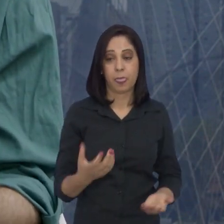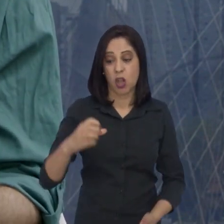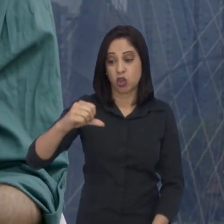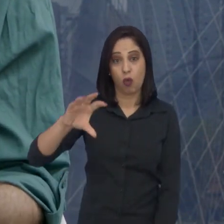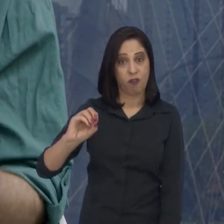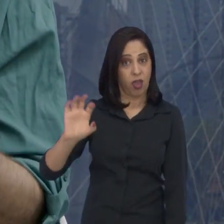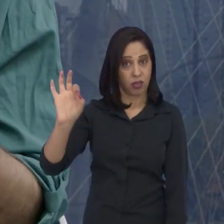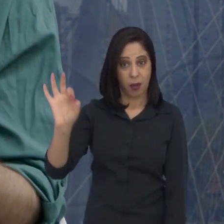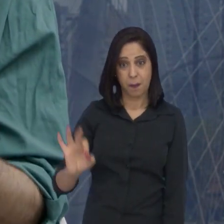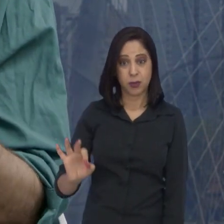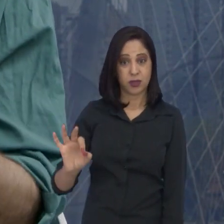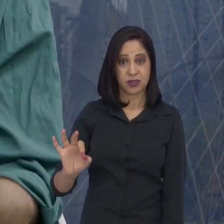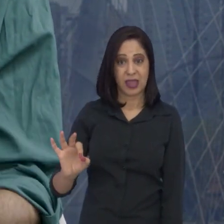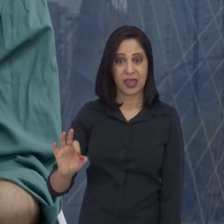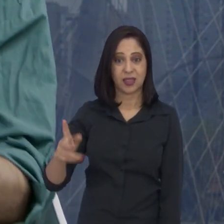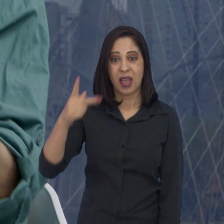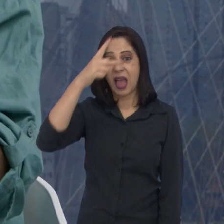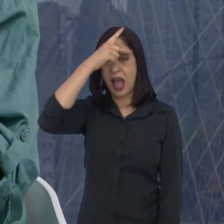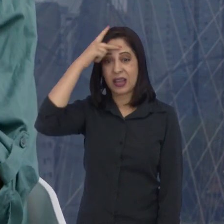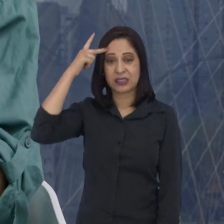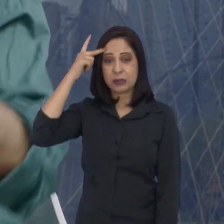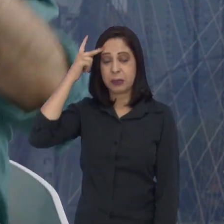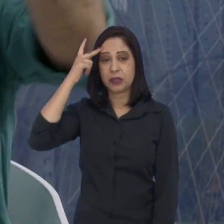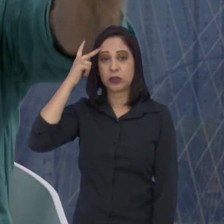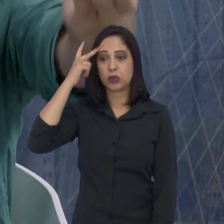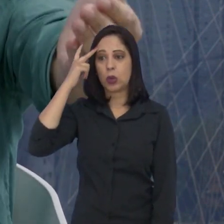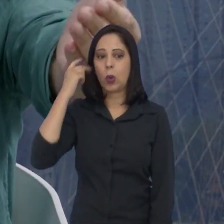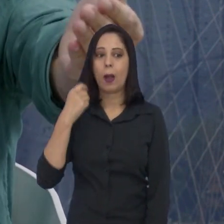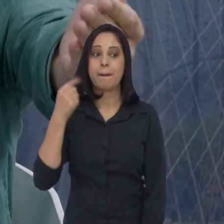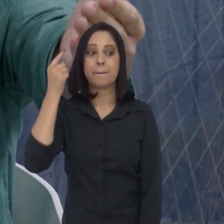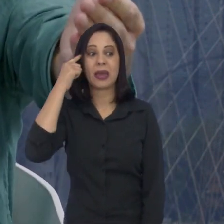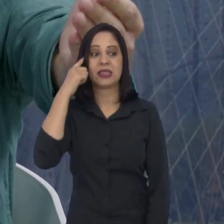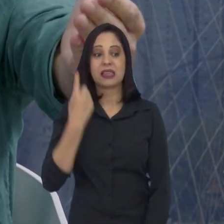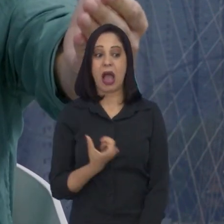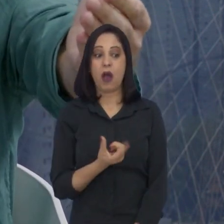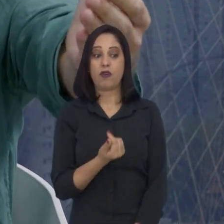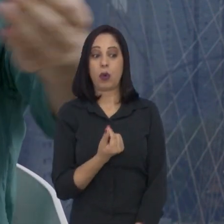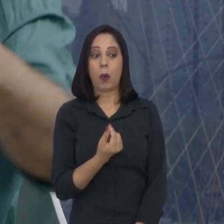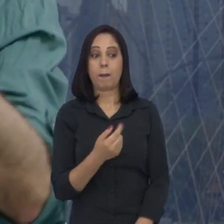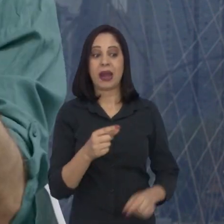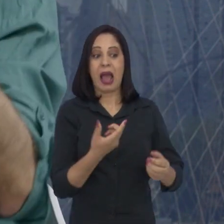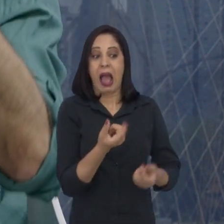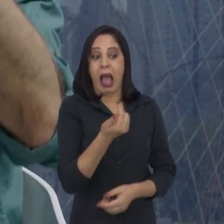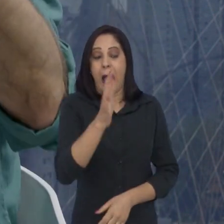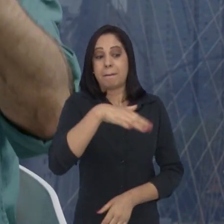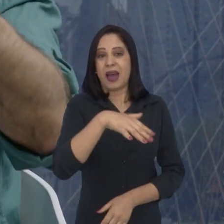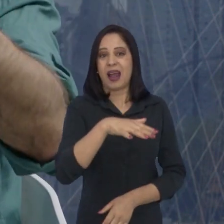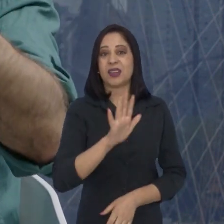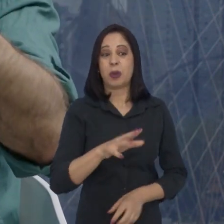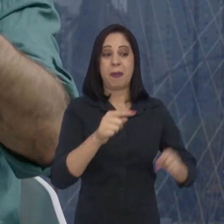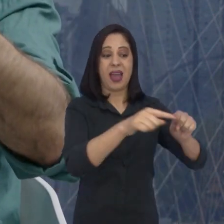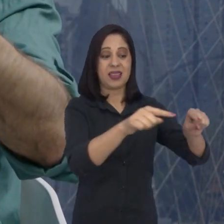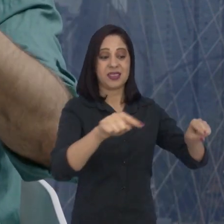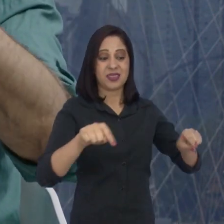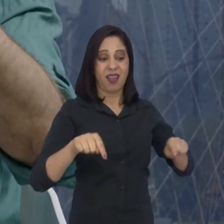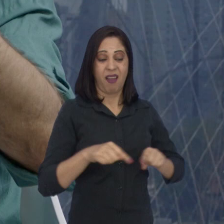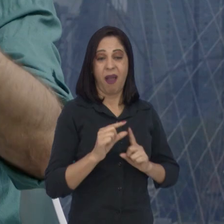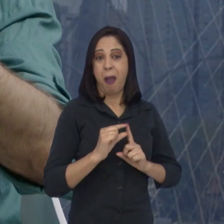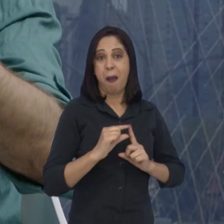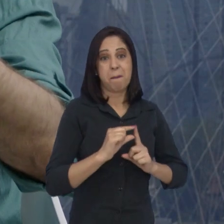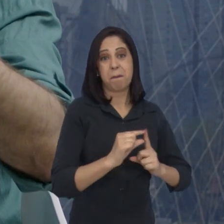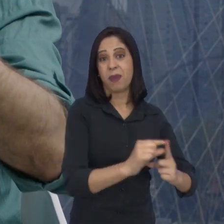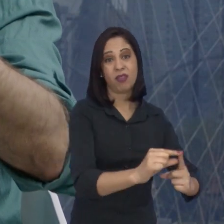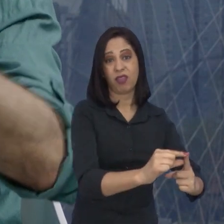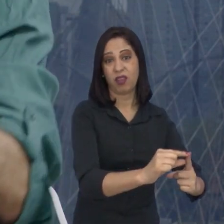90% em áreas cujo preço da terra é menor, porém são periféricas. Sim. Então o custo da vida do trabalhador